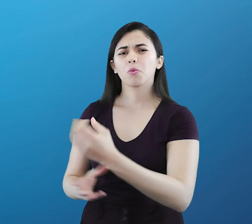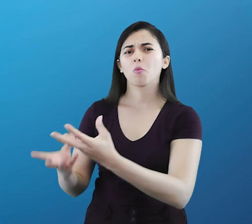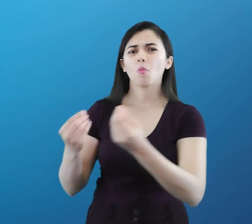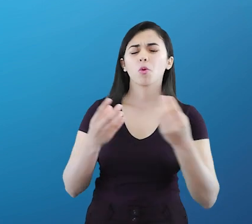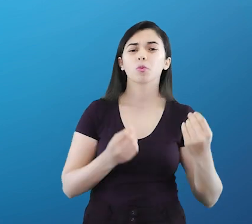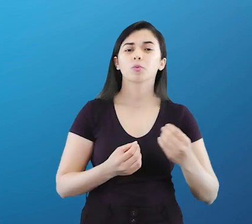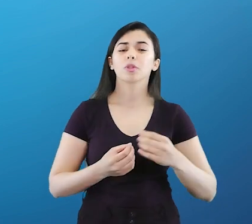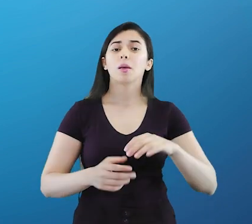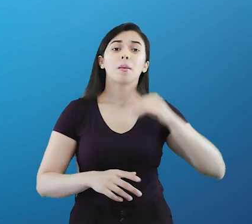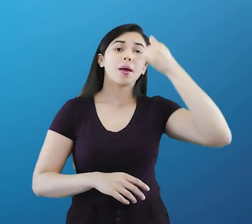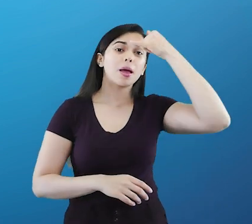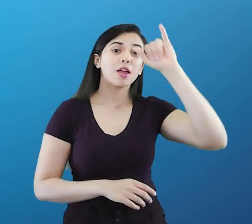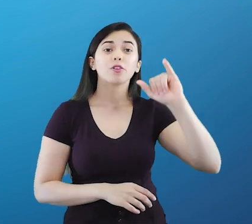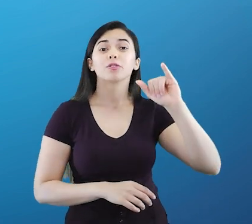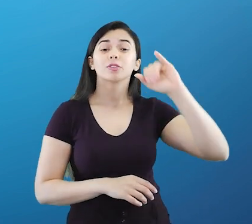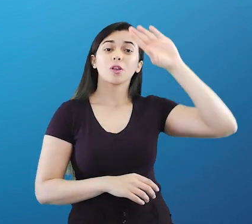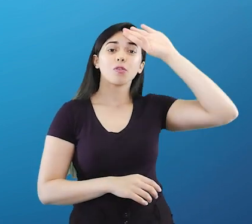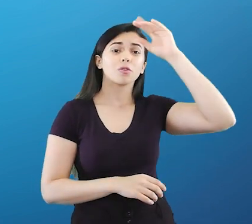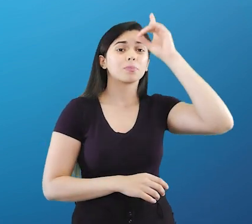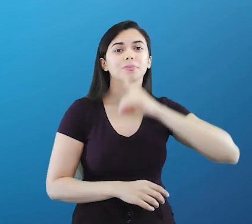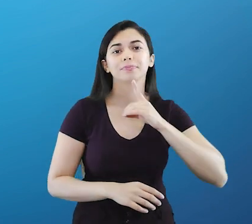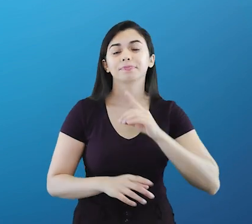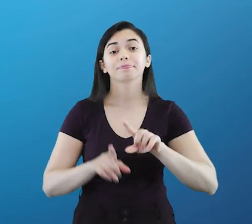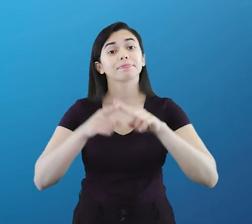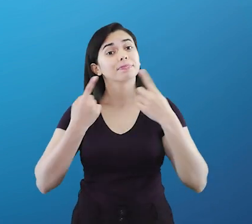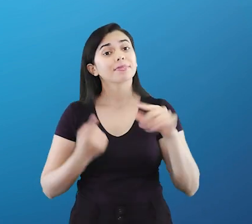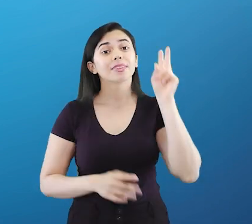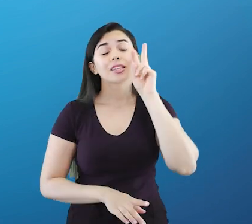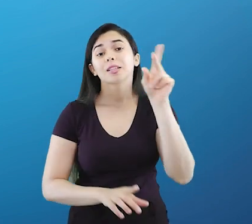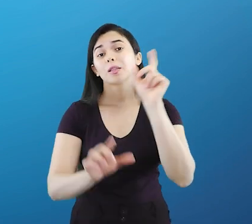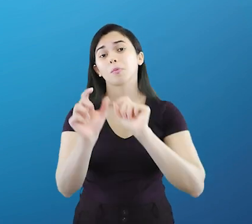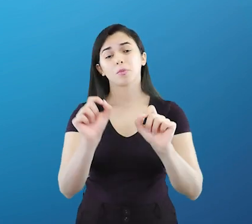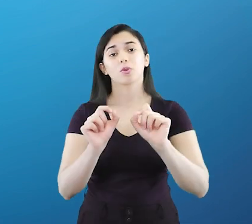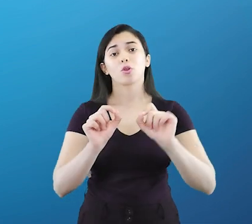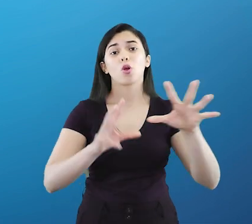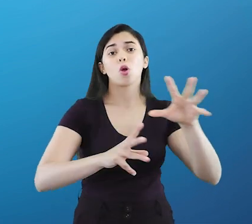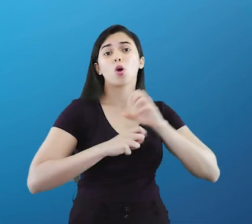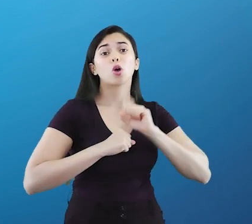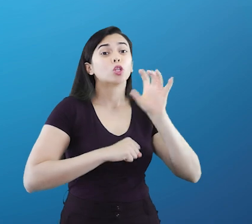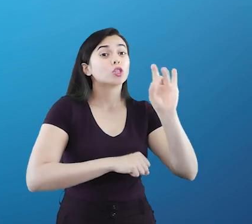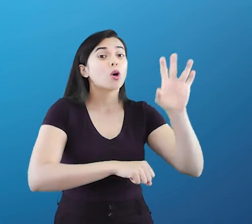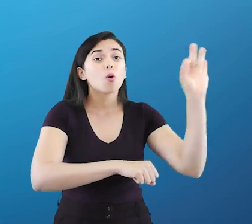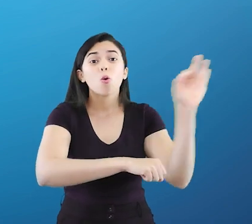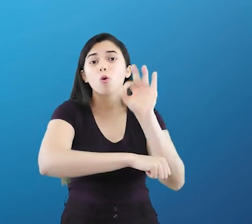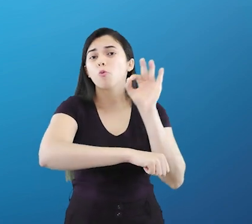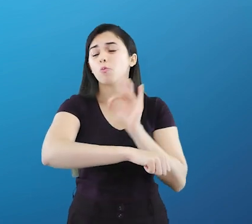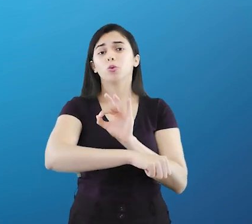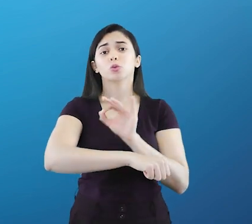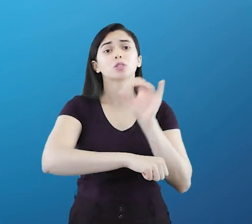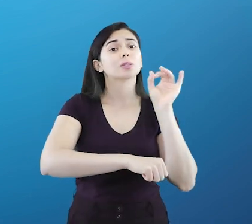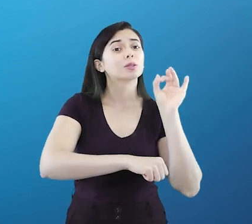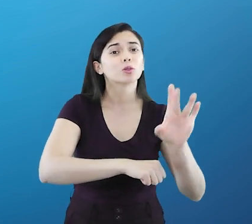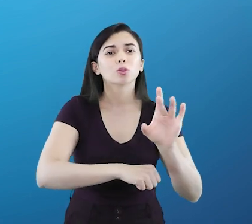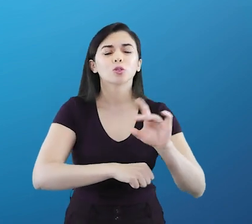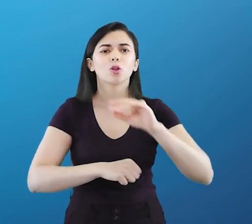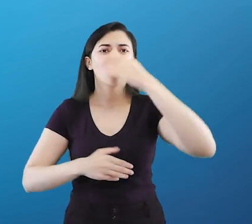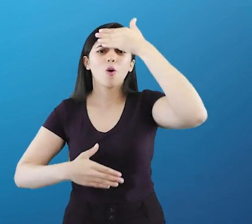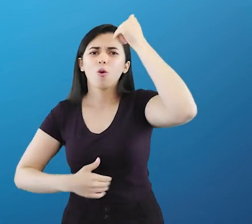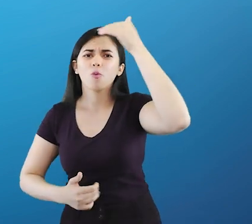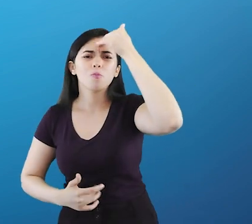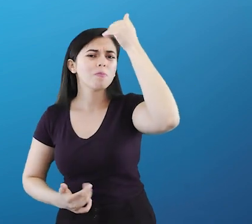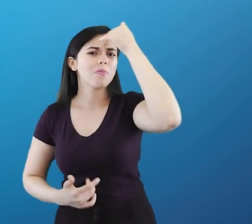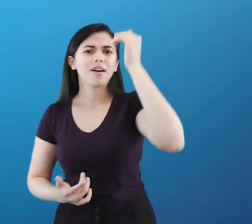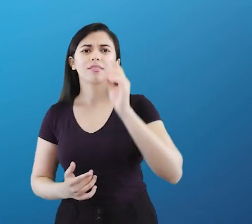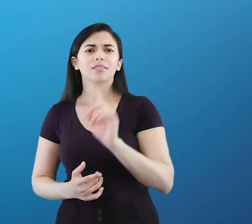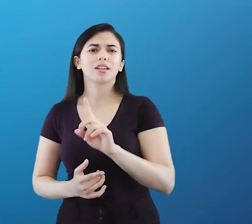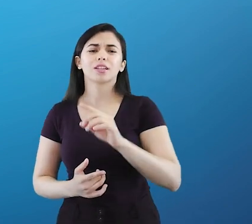animais para conter a febre amarela. Vale lembrar, a transmissão só é feita pelo mosquito. O macaco é apenas uma vítima